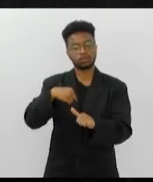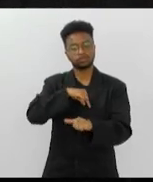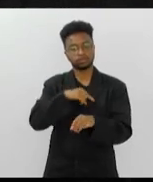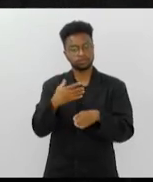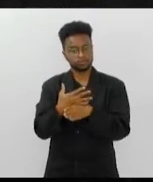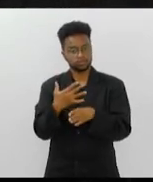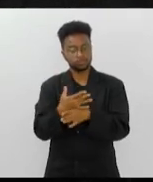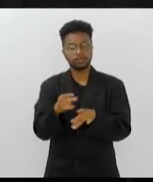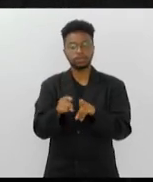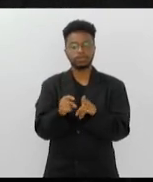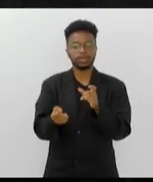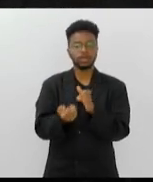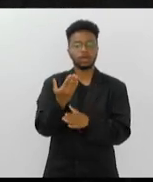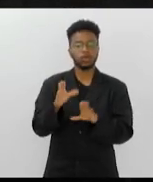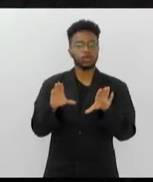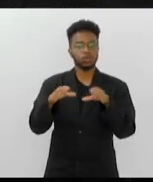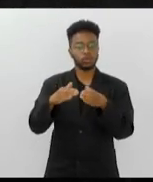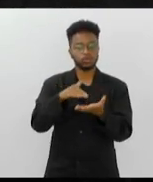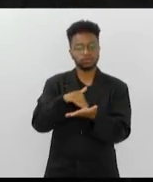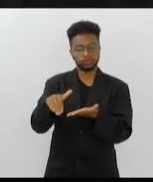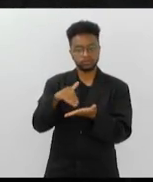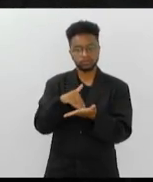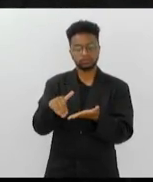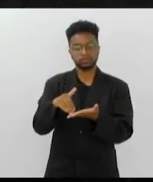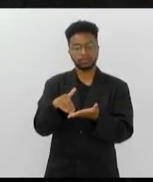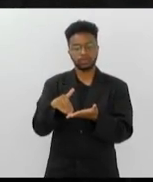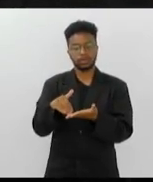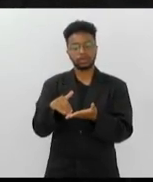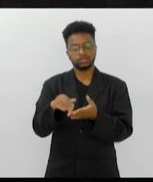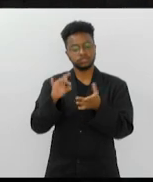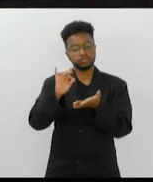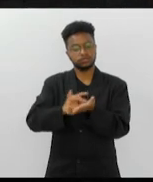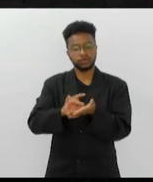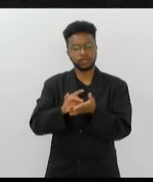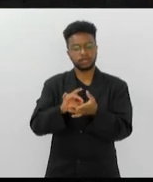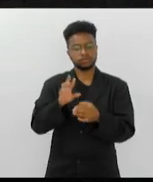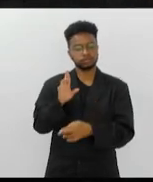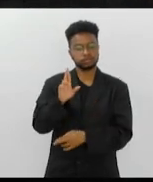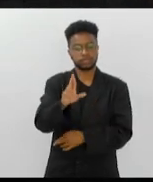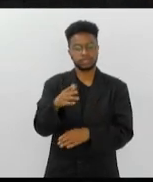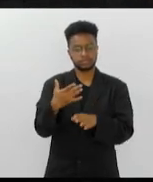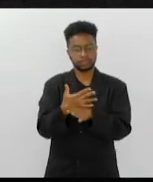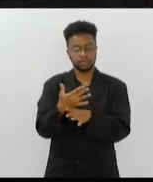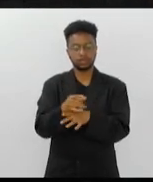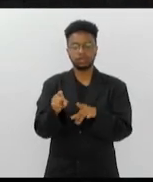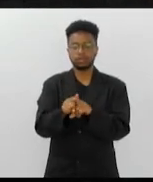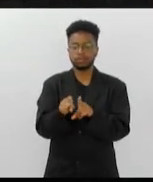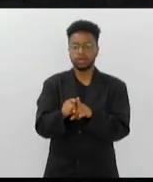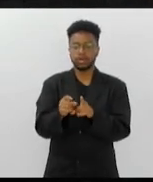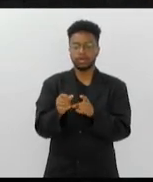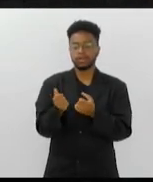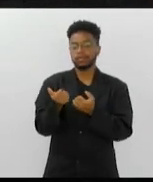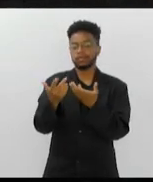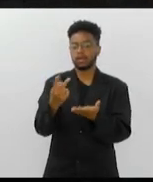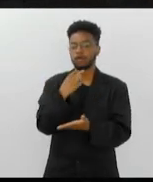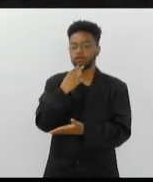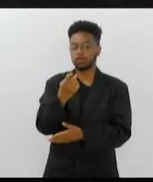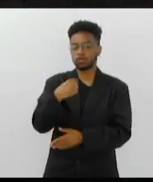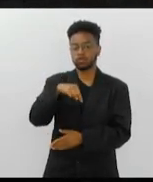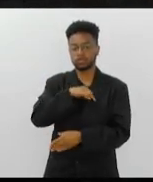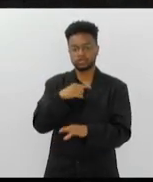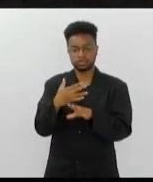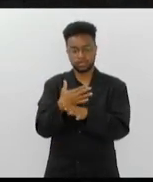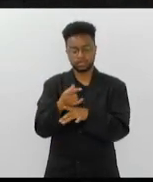da gente montar um grupo de secretariado que seja de Mangaratiba de verdade, para a gente poder dar voz à nossa cidade, e vocês podem